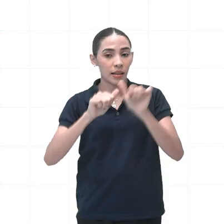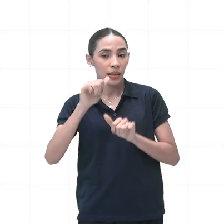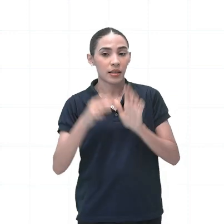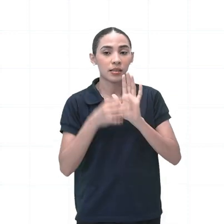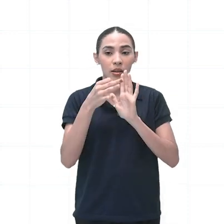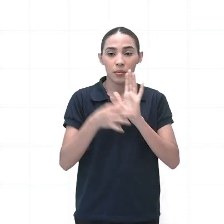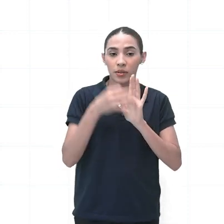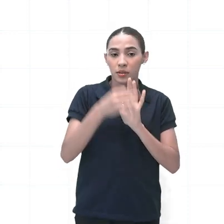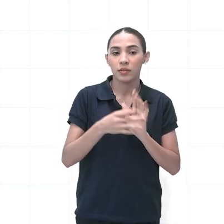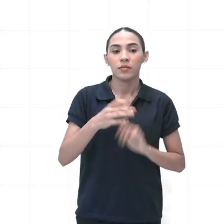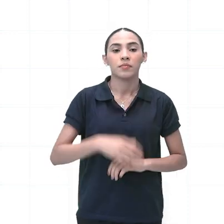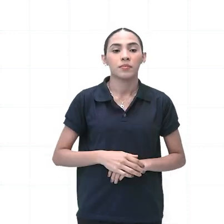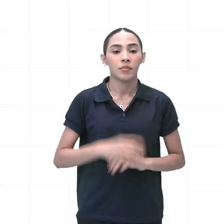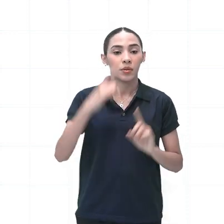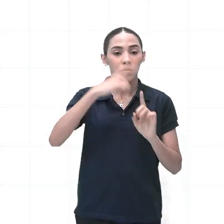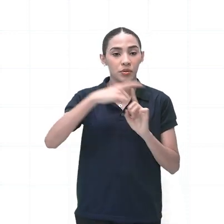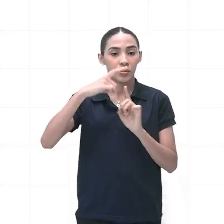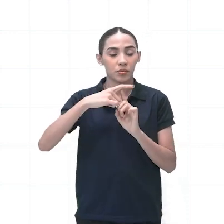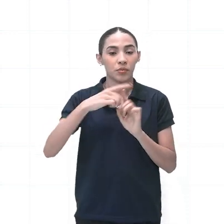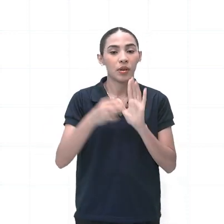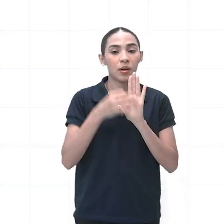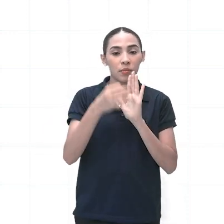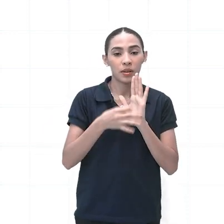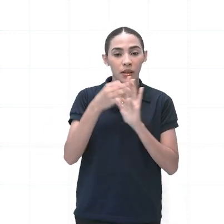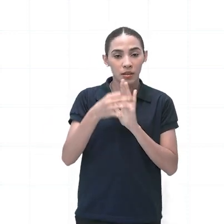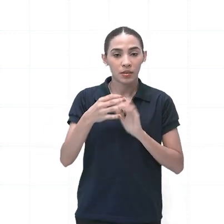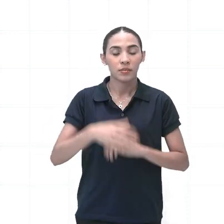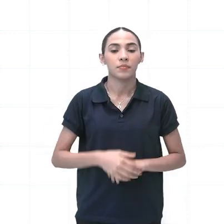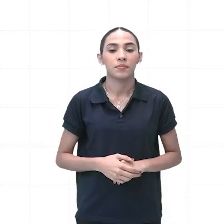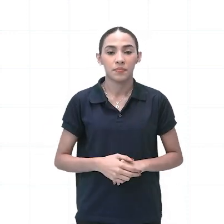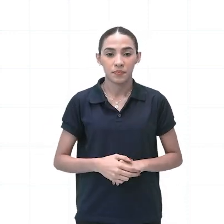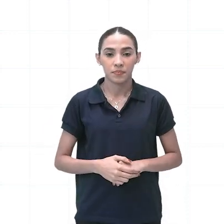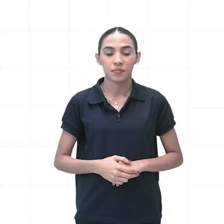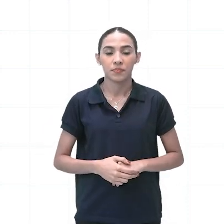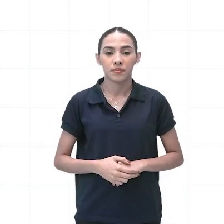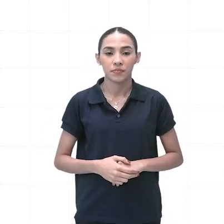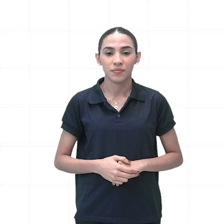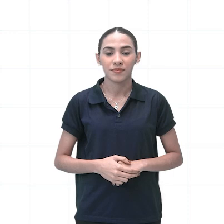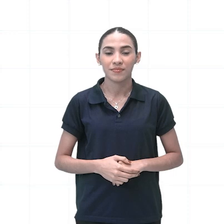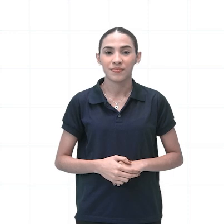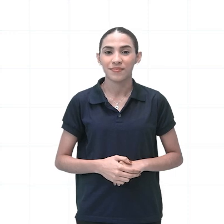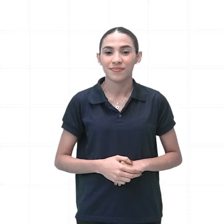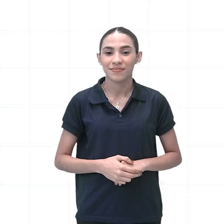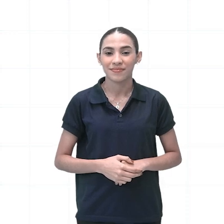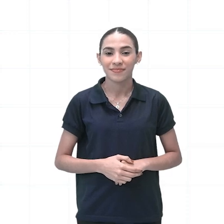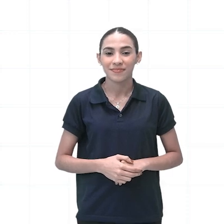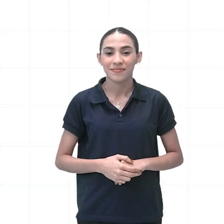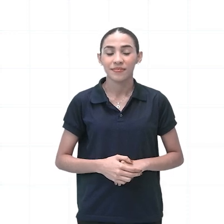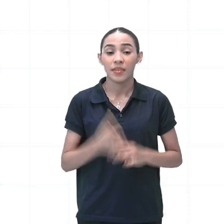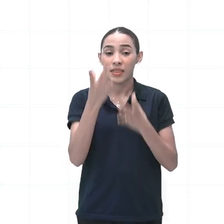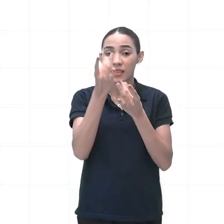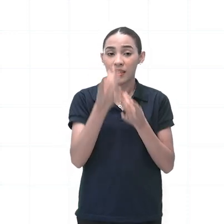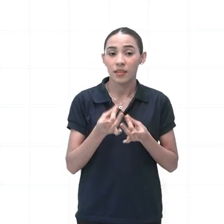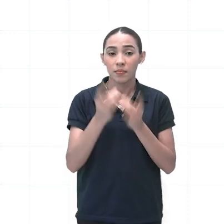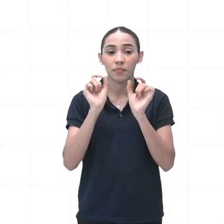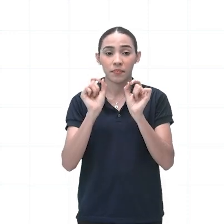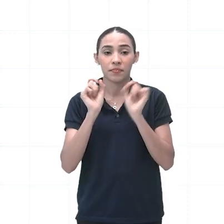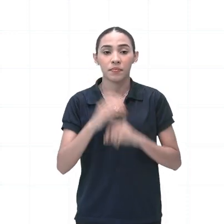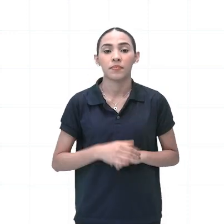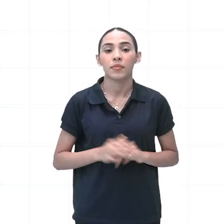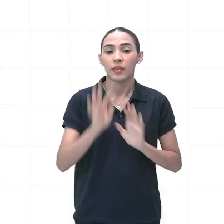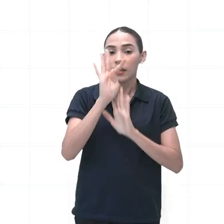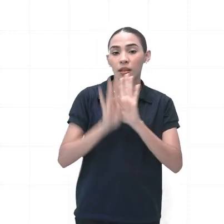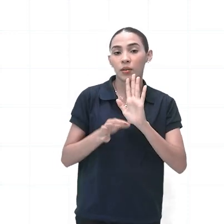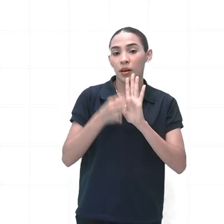movimentos argumentativos, tipos de argumento e força argumentativa. Detalhamento,